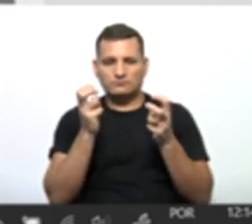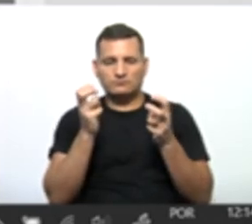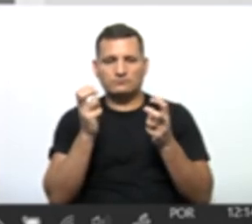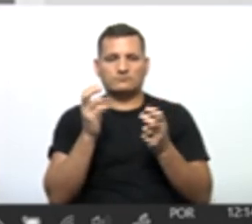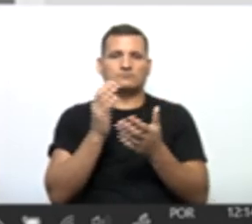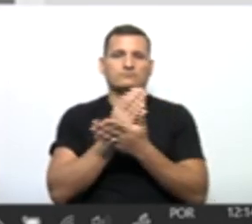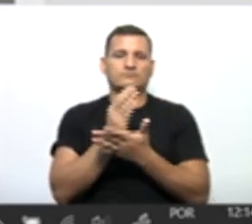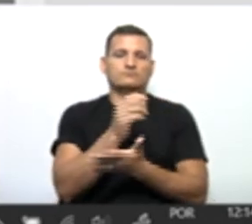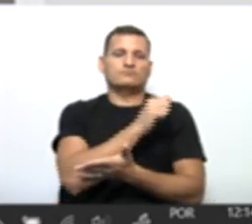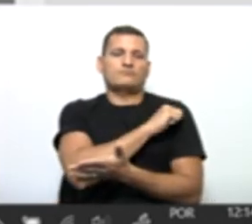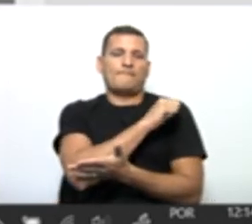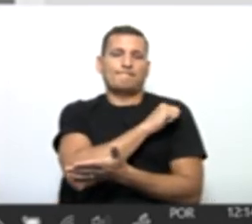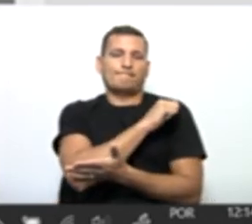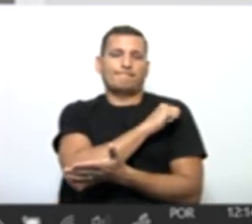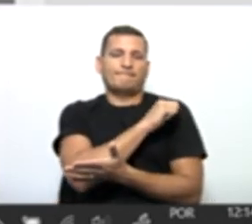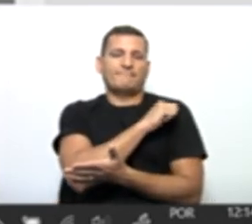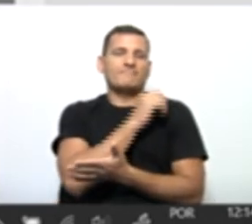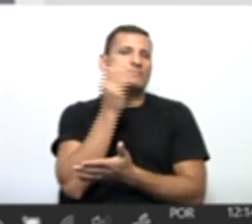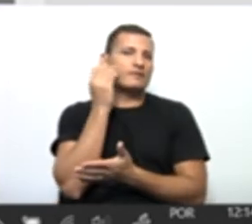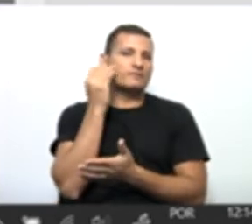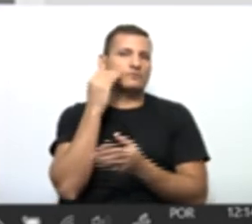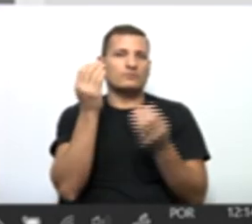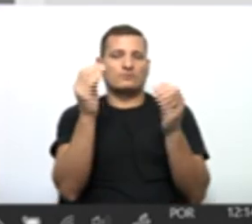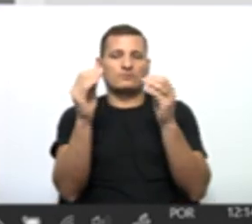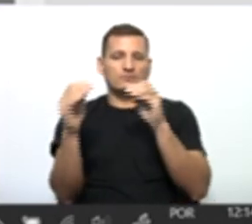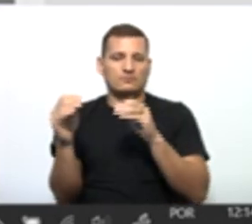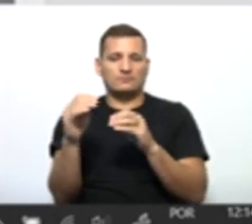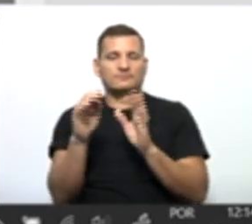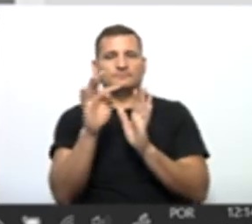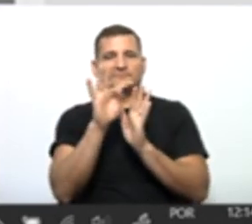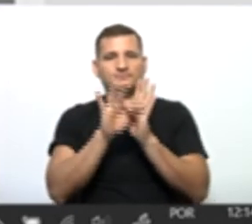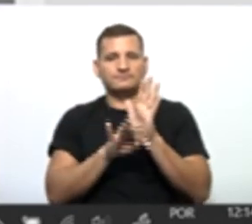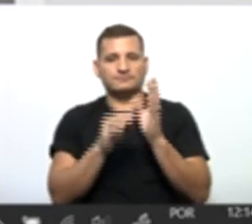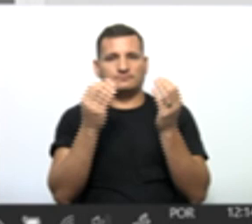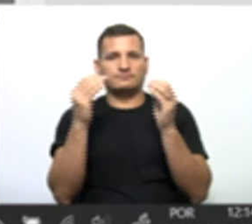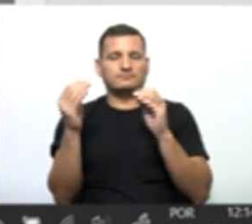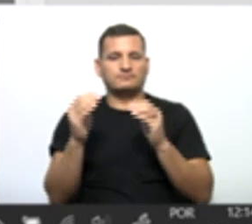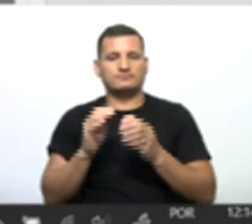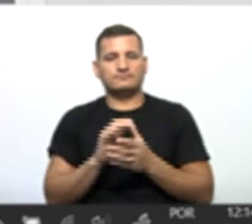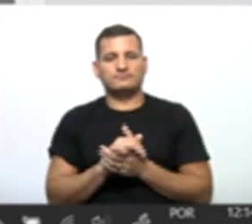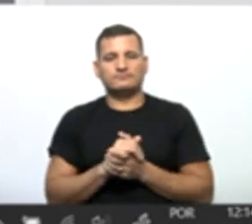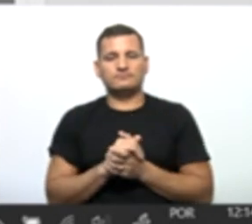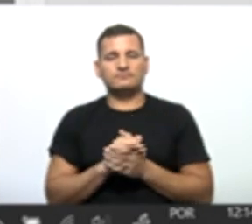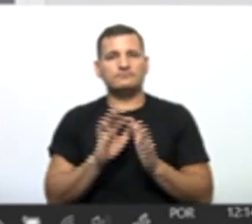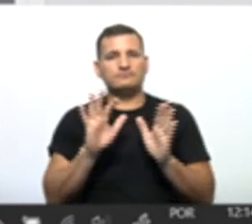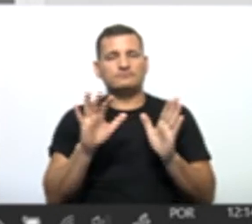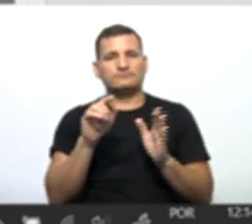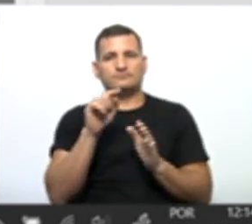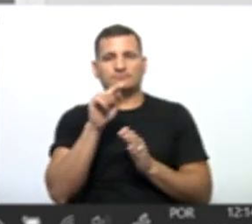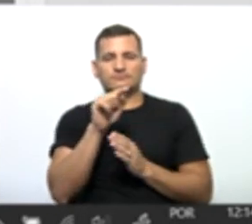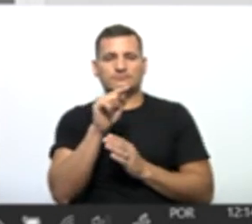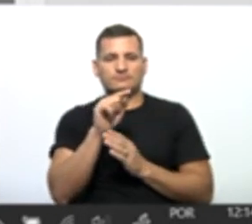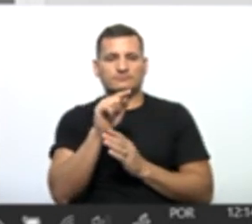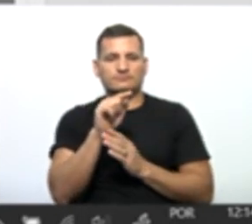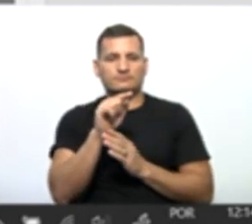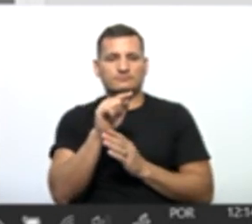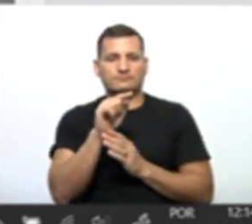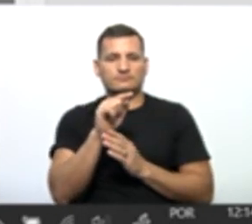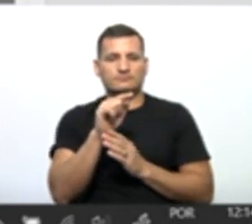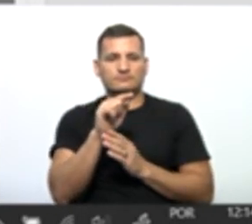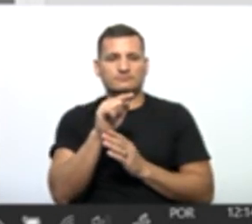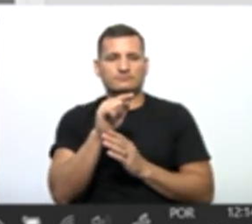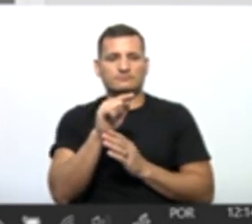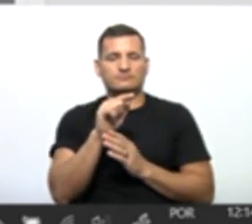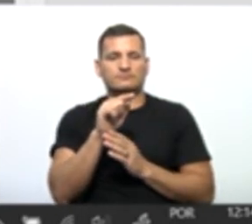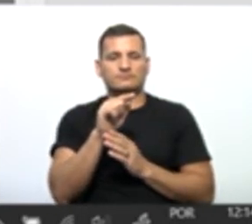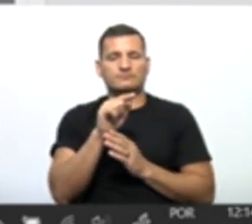alguns alunos até tentaram colocar, né? Mas o que acontece? Como essa licença é uma licença